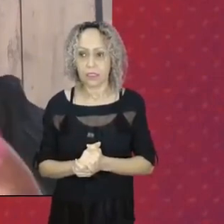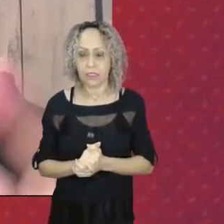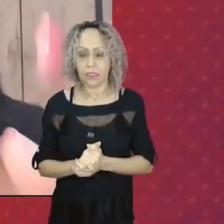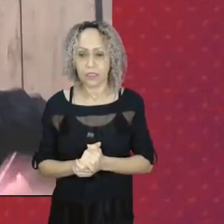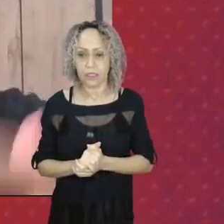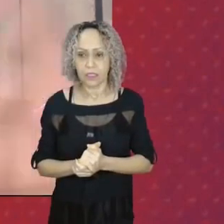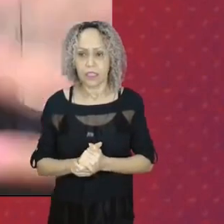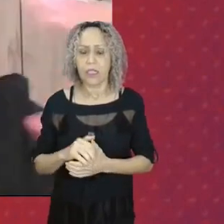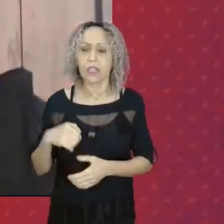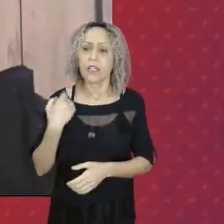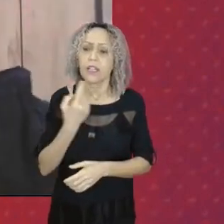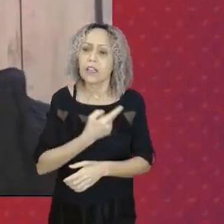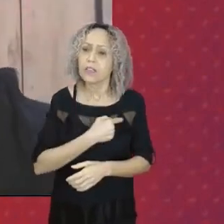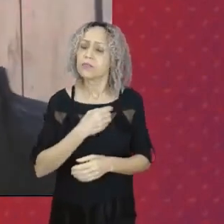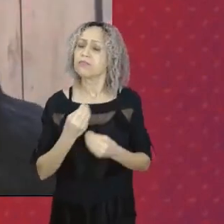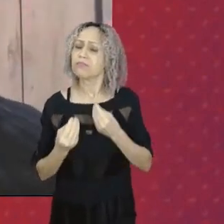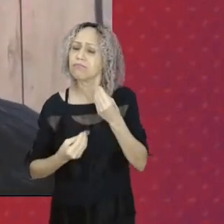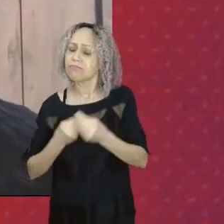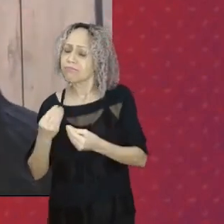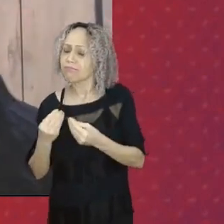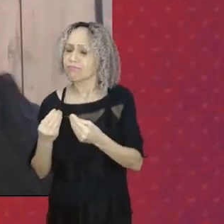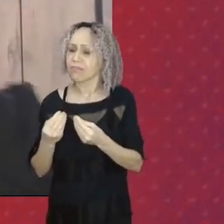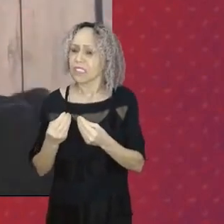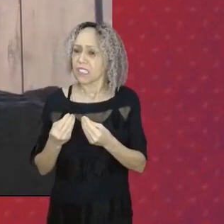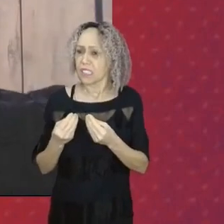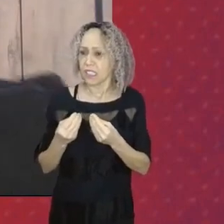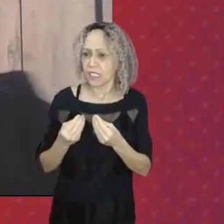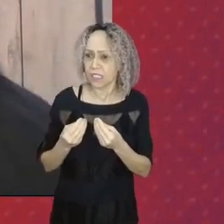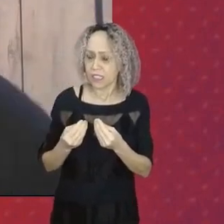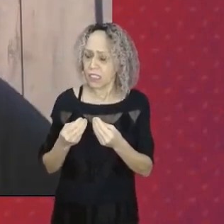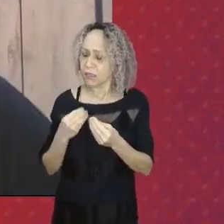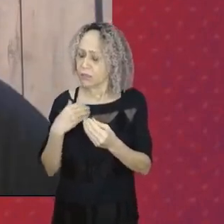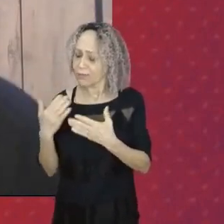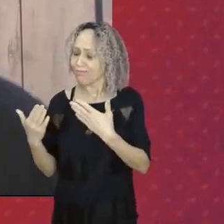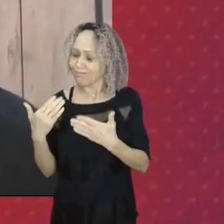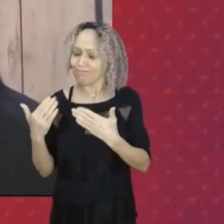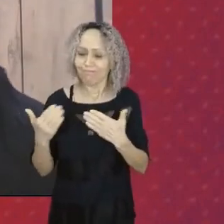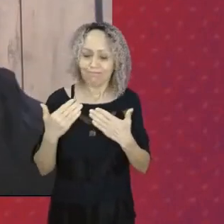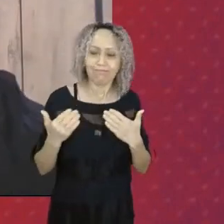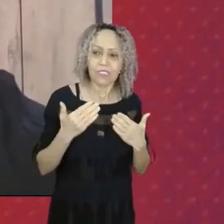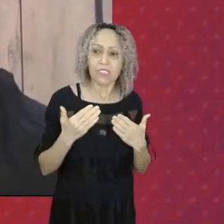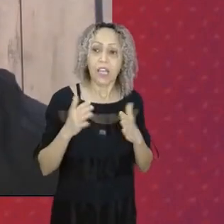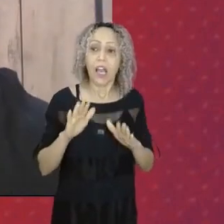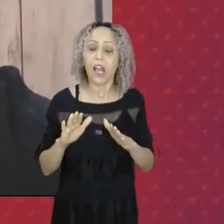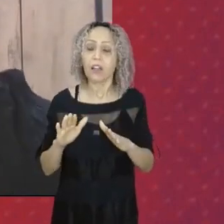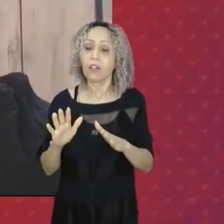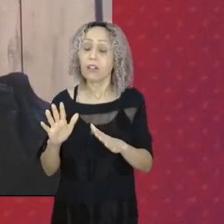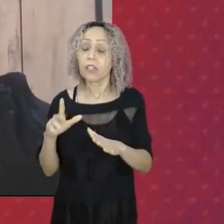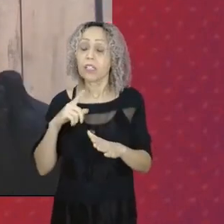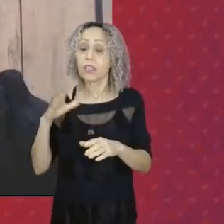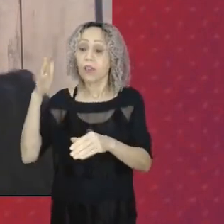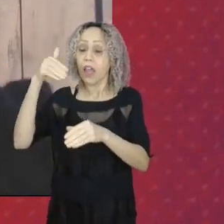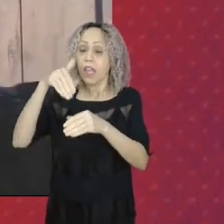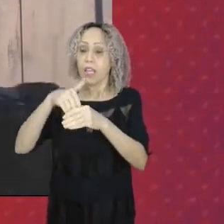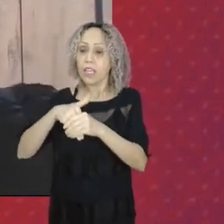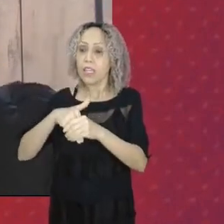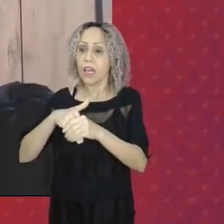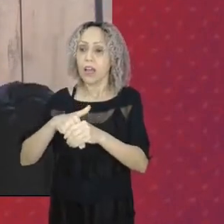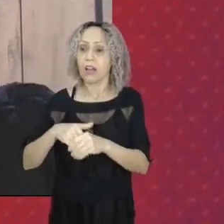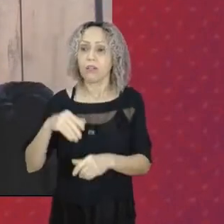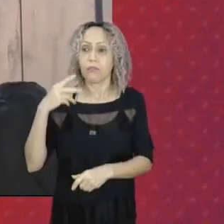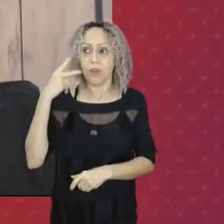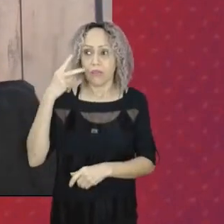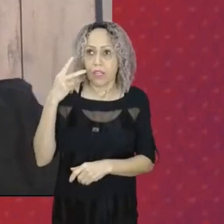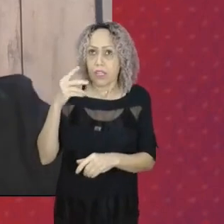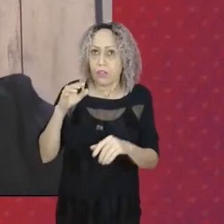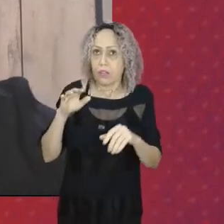acaba estando sempre em destaque, fazendo sempre isso. Quando agora, na última eleição a vereadora, eu não ia ser candidata,